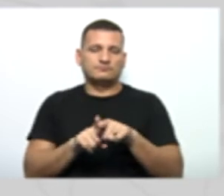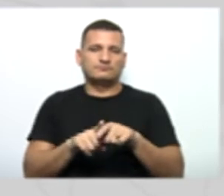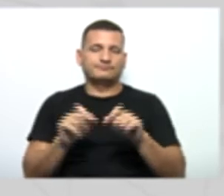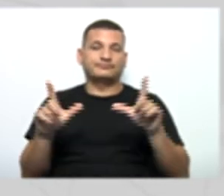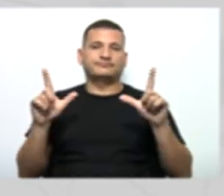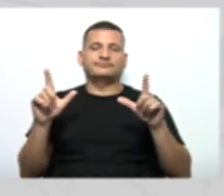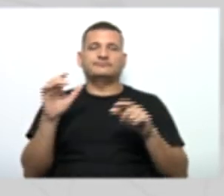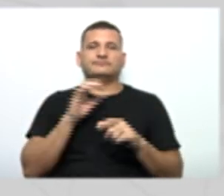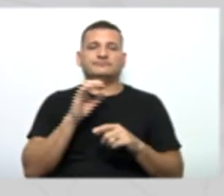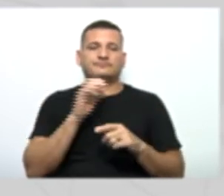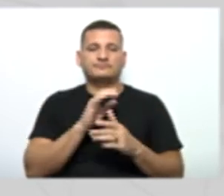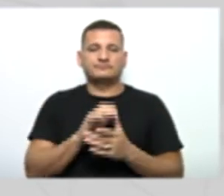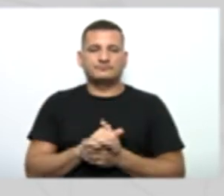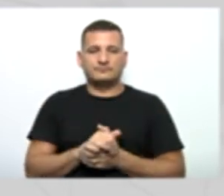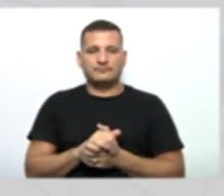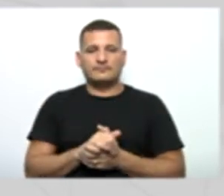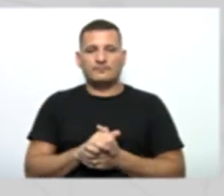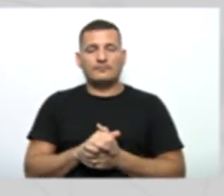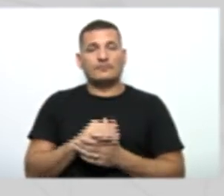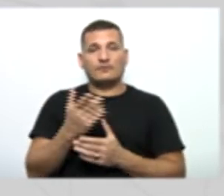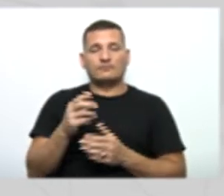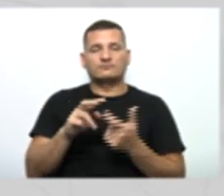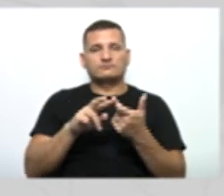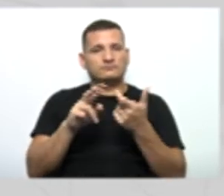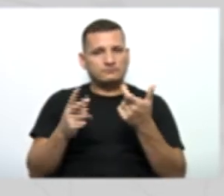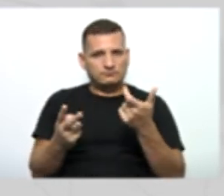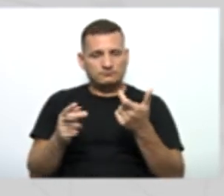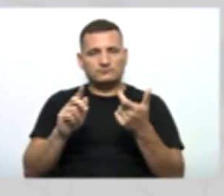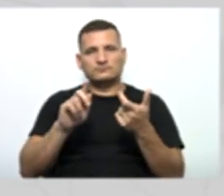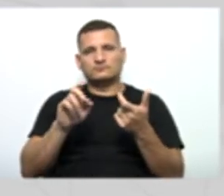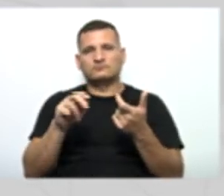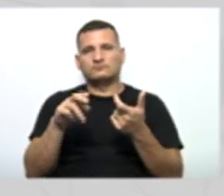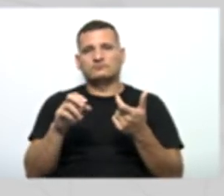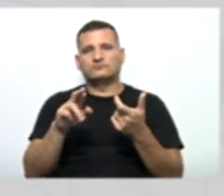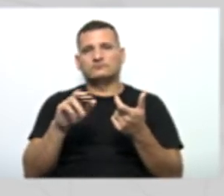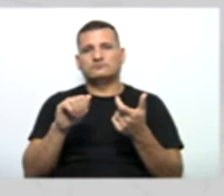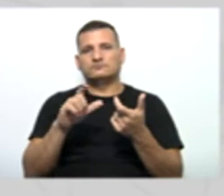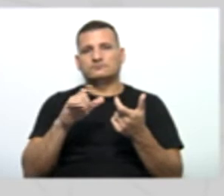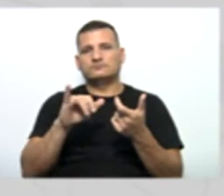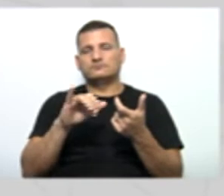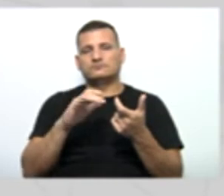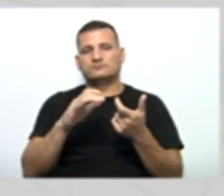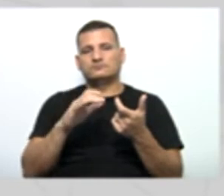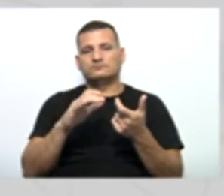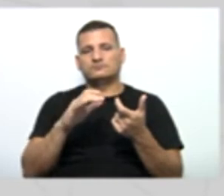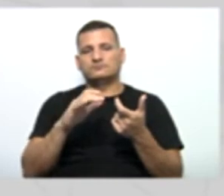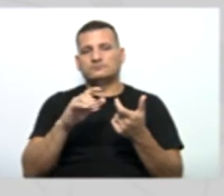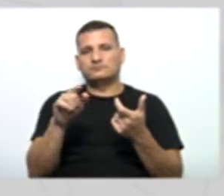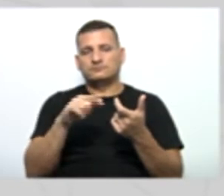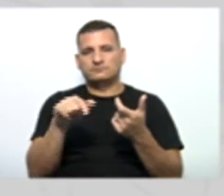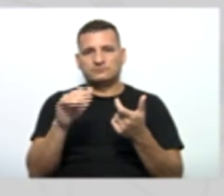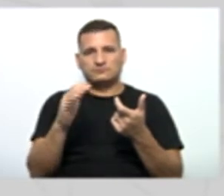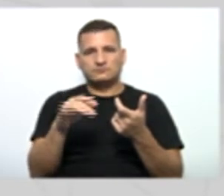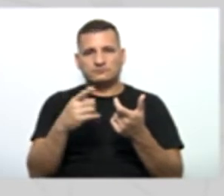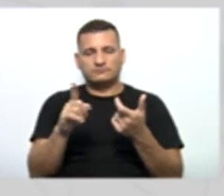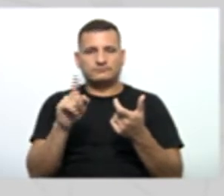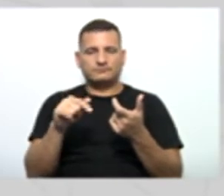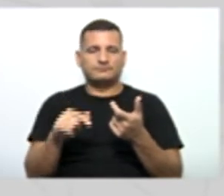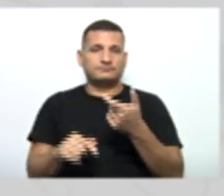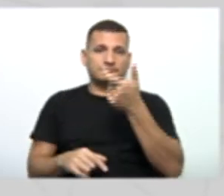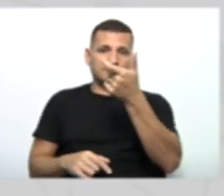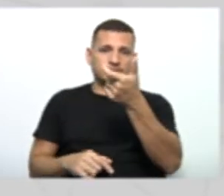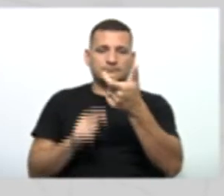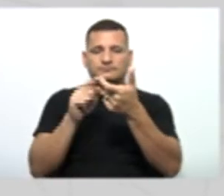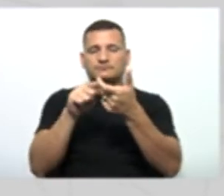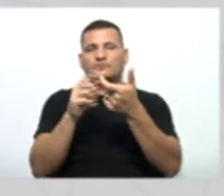ó, generalização é isso, é quando você está na intenção de utilizar uma classe e